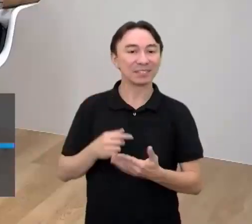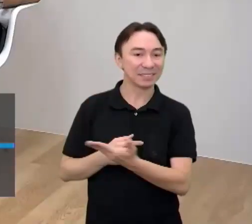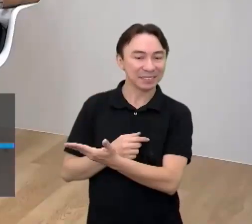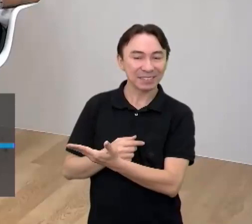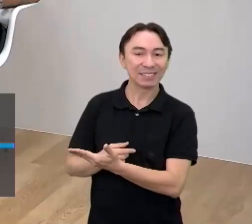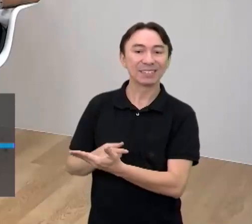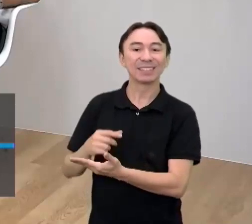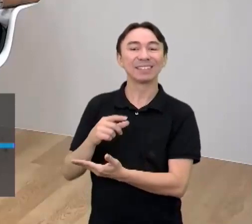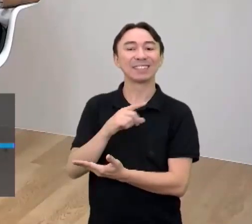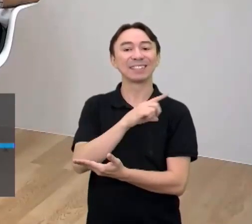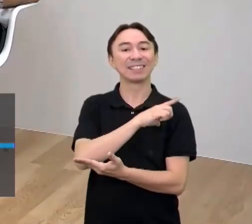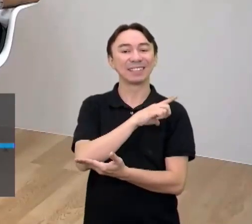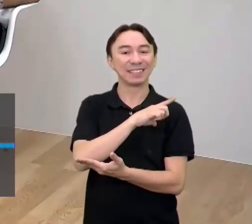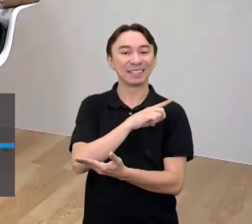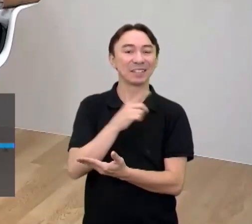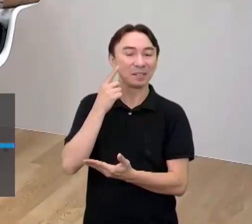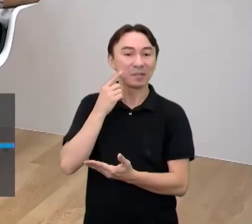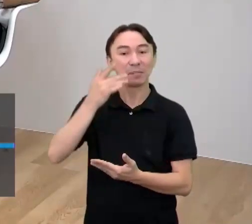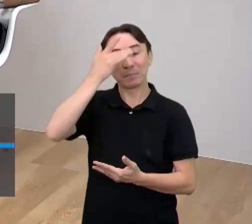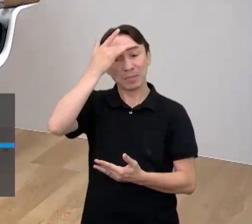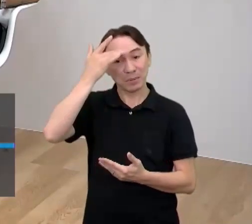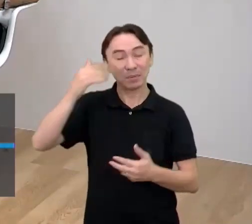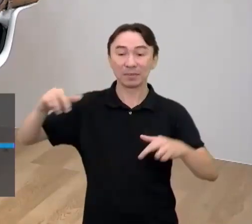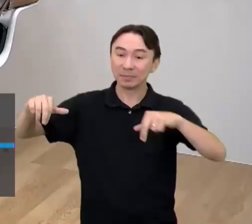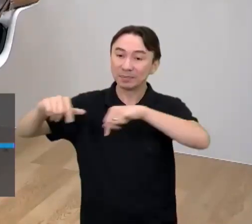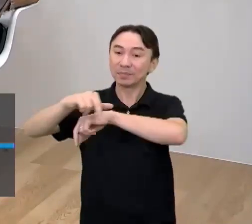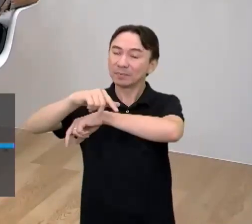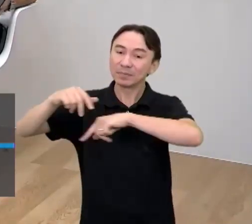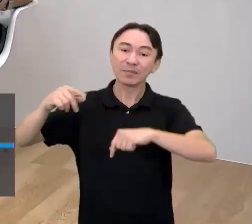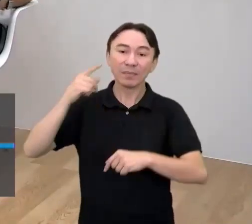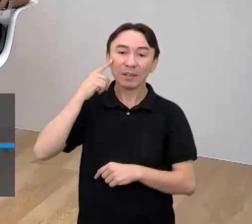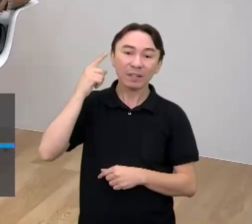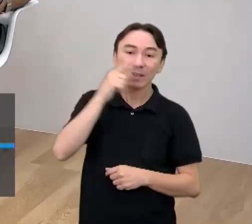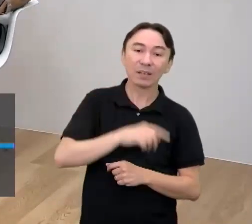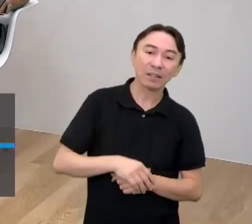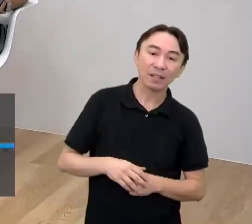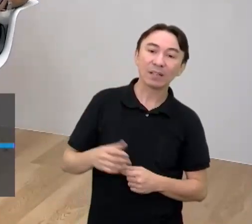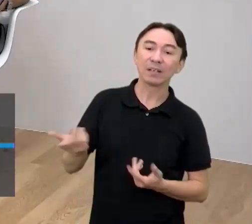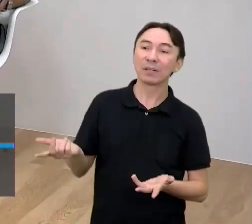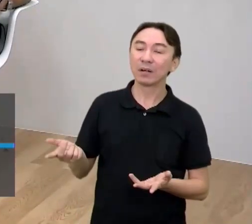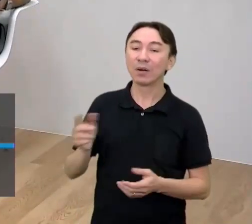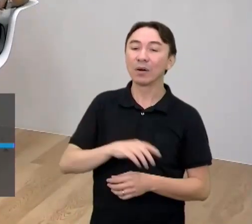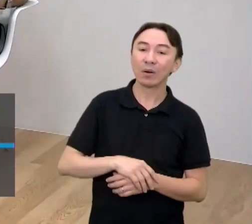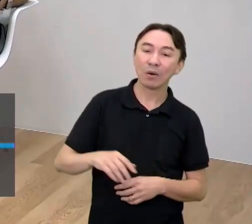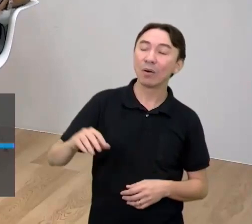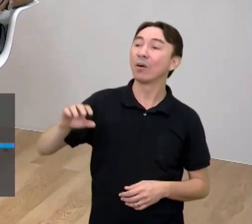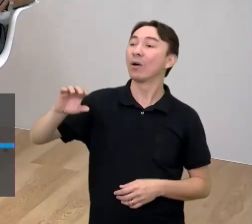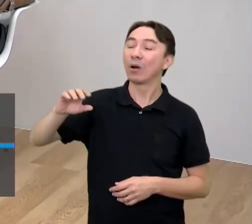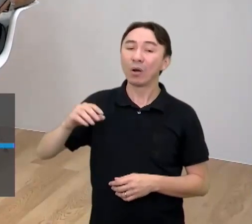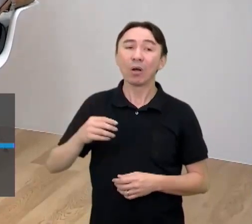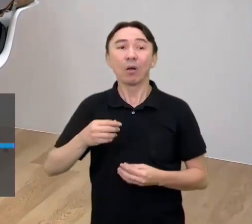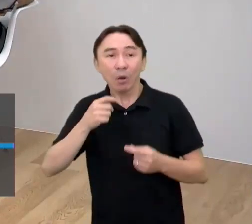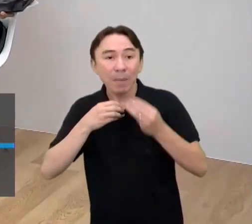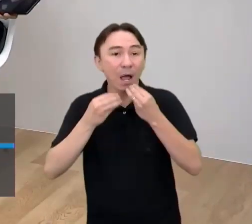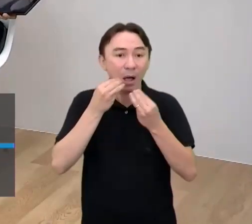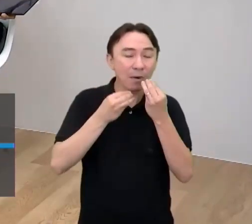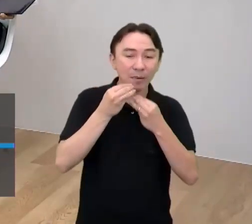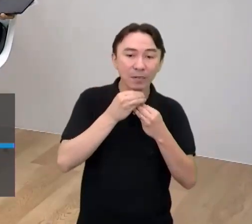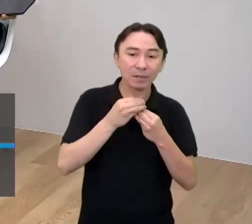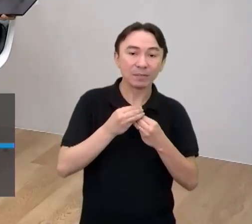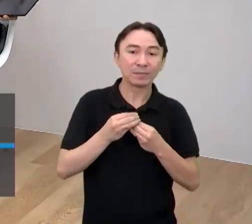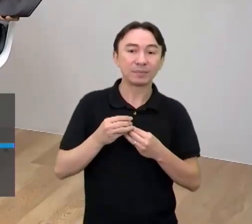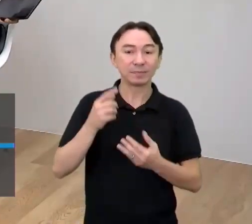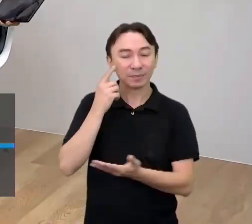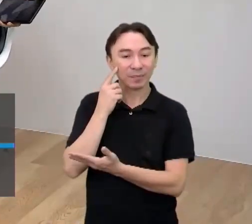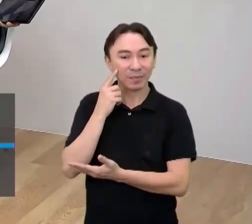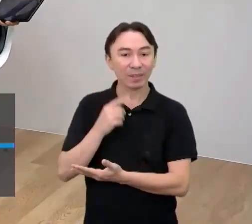não duvido. Isso. É. Então, aí as pessoas passavam lá e comiam buffets. Elas faziam reuniões. Só que buffet, a gente